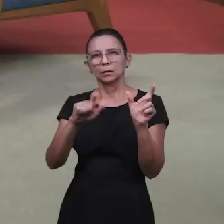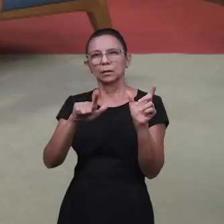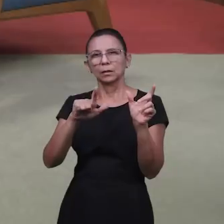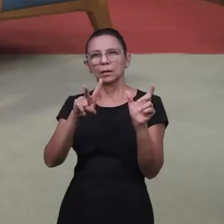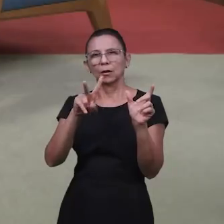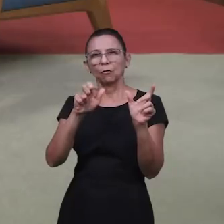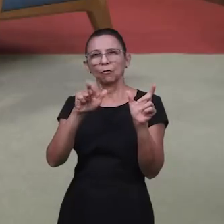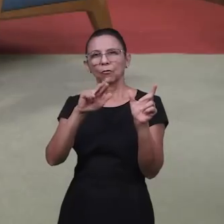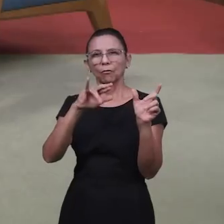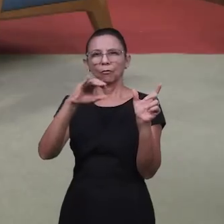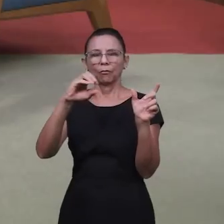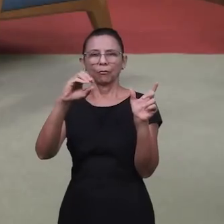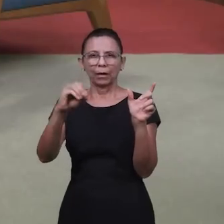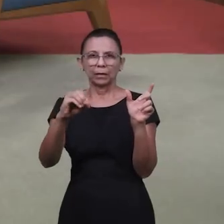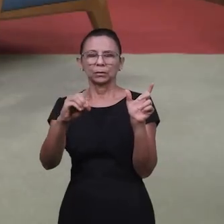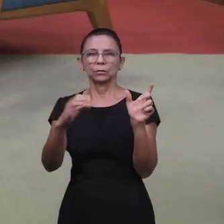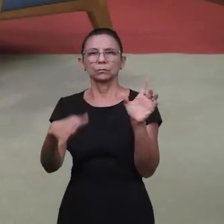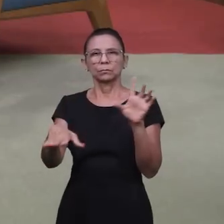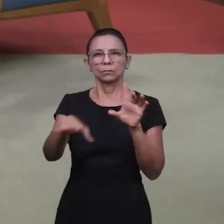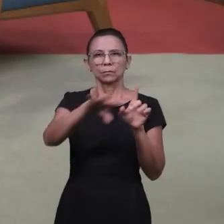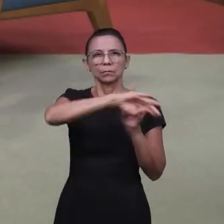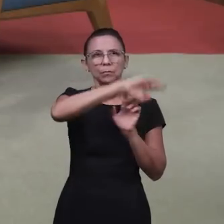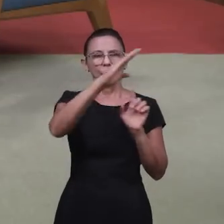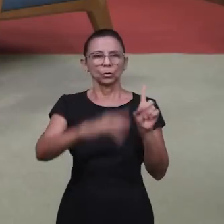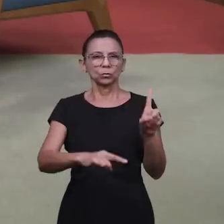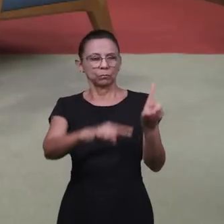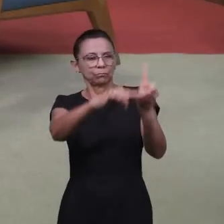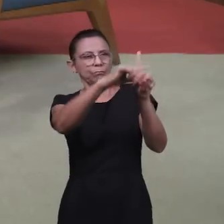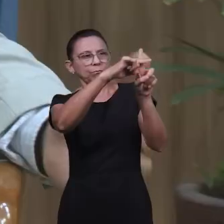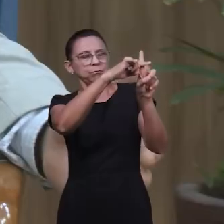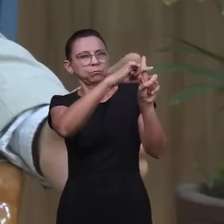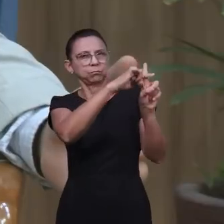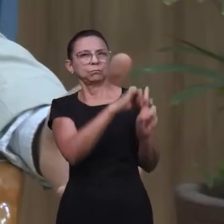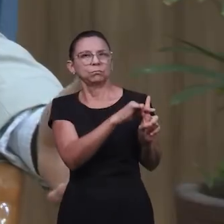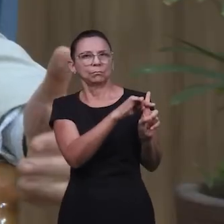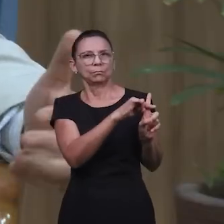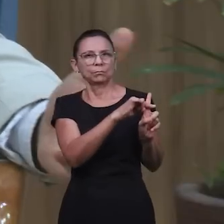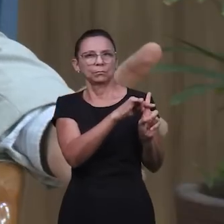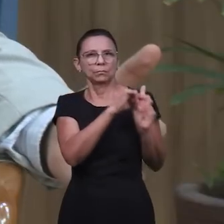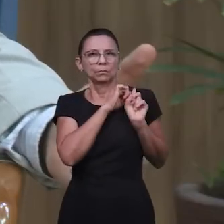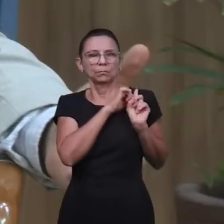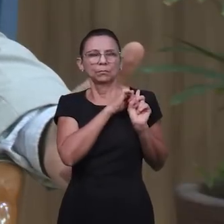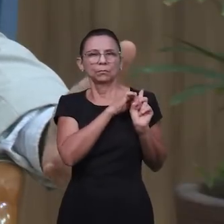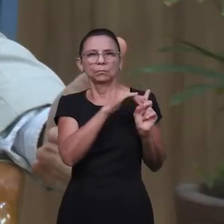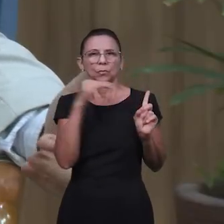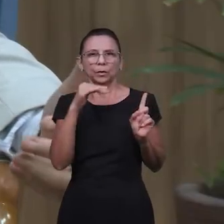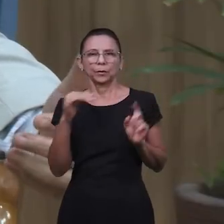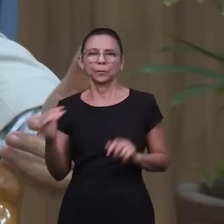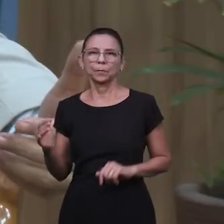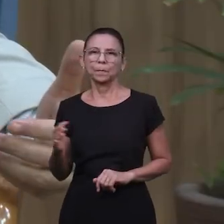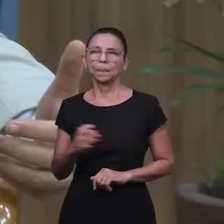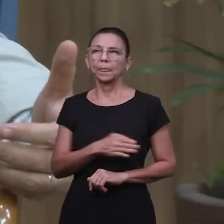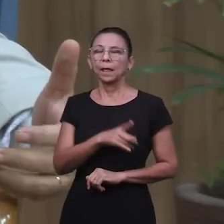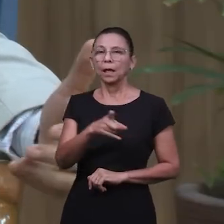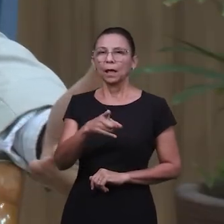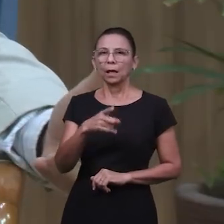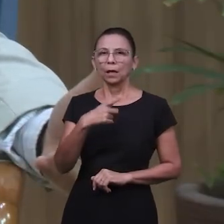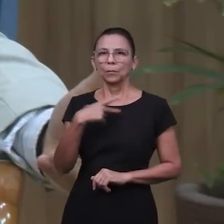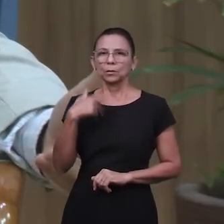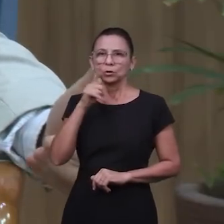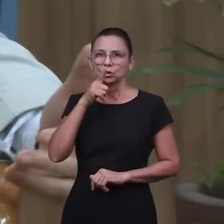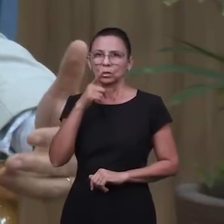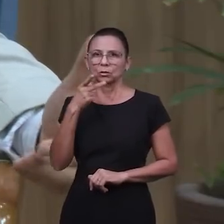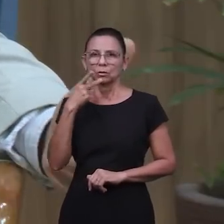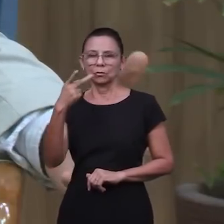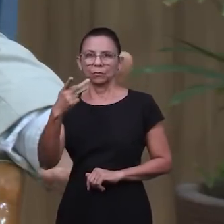incenso. Esse é o outeiro do incenso. Inclusive, há uma abordagem que o pastor Gideuti fez e que é muito conhecida, que esse